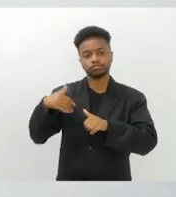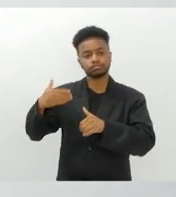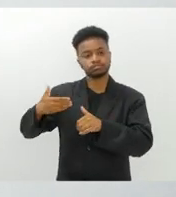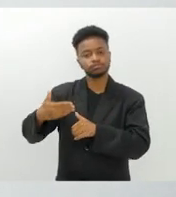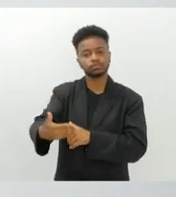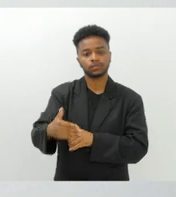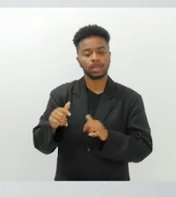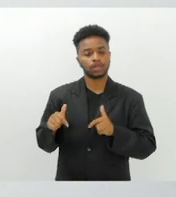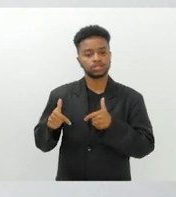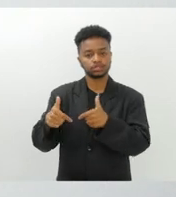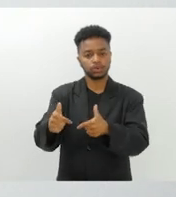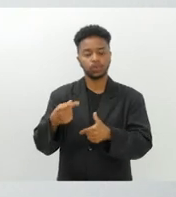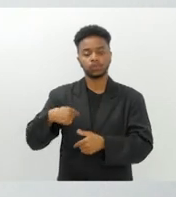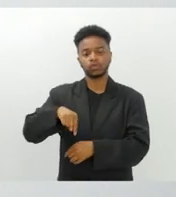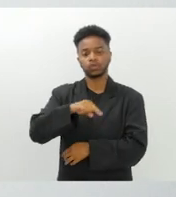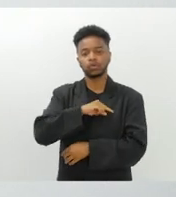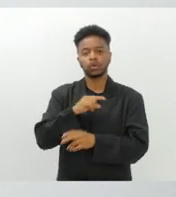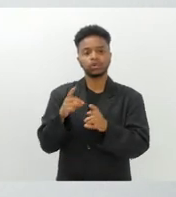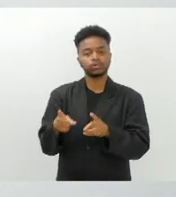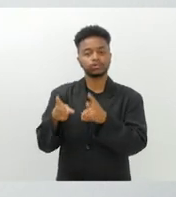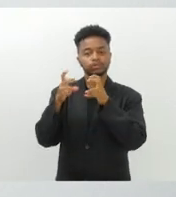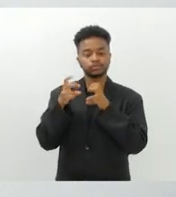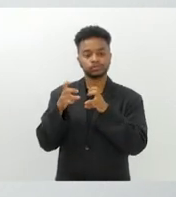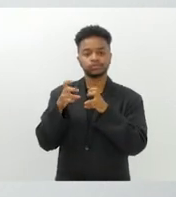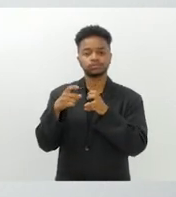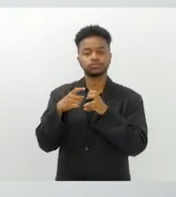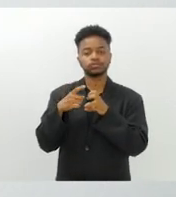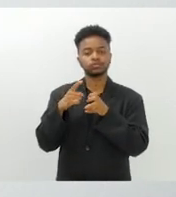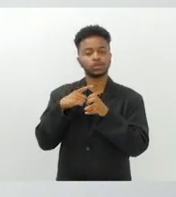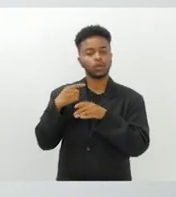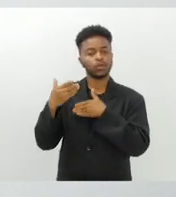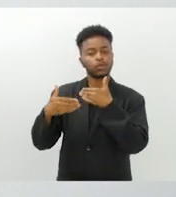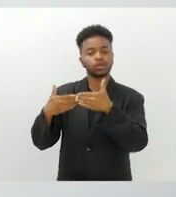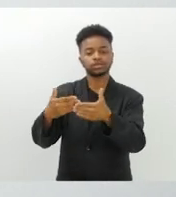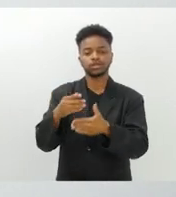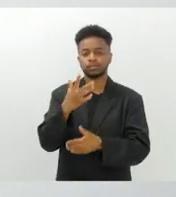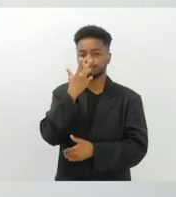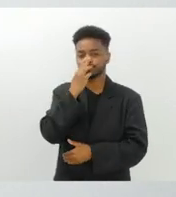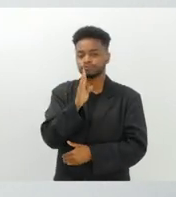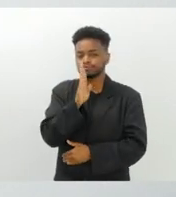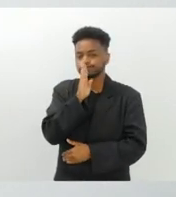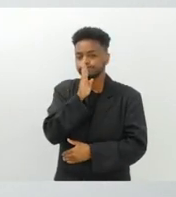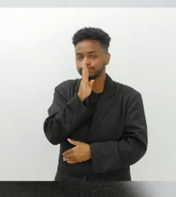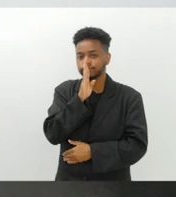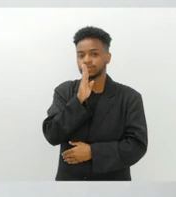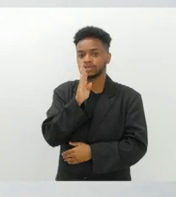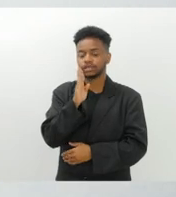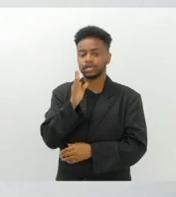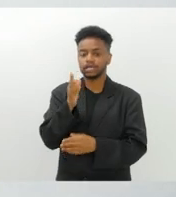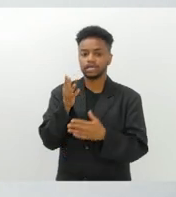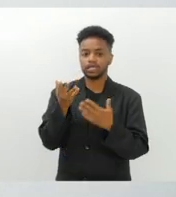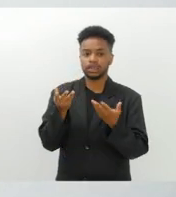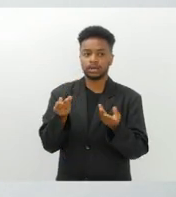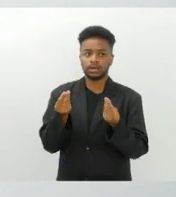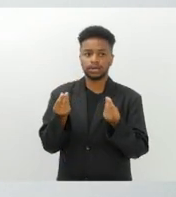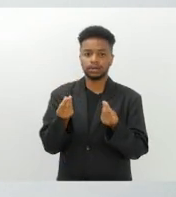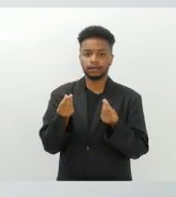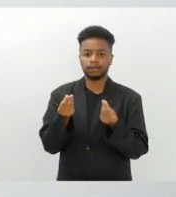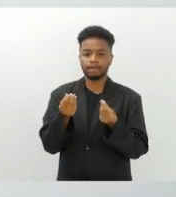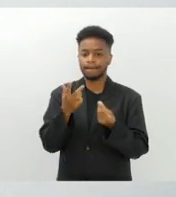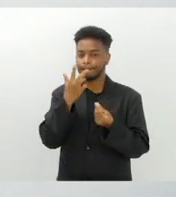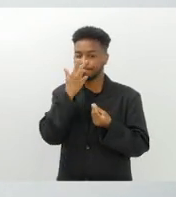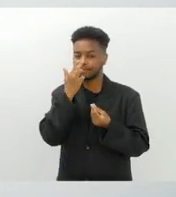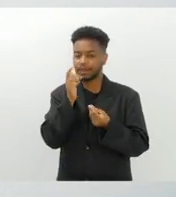fazendo, a gente vem se dando conta de um processo muito silencioso. E aí até meio um jogo